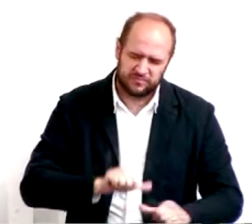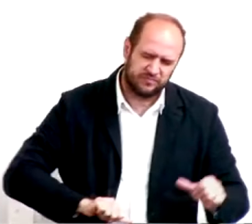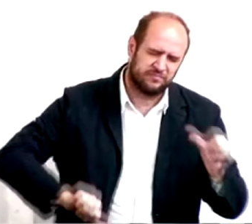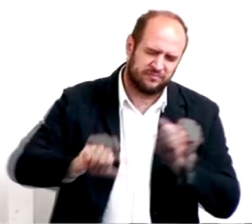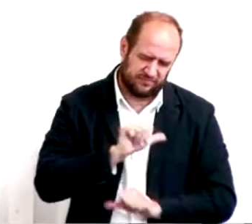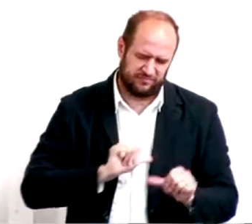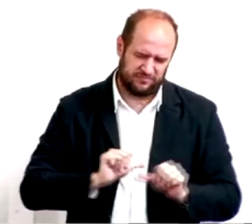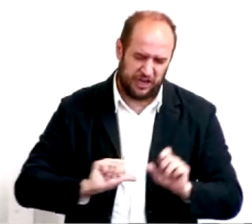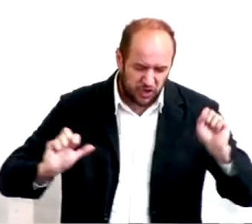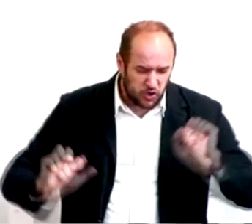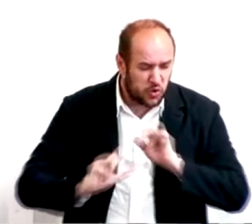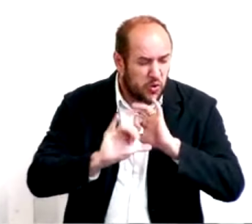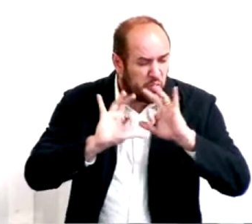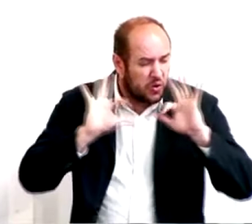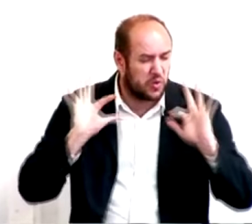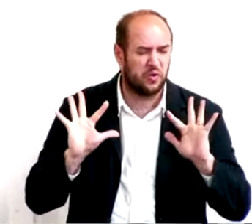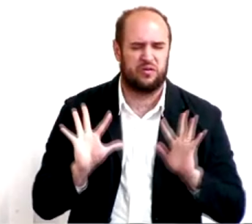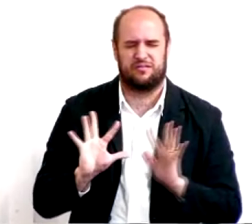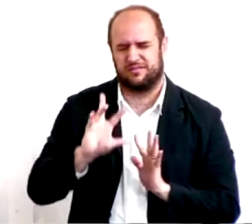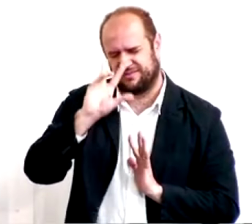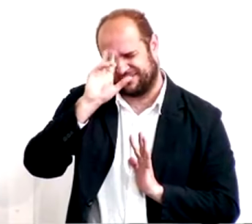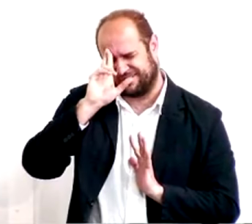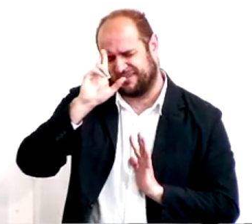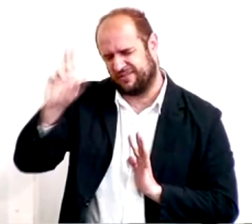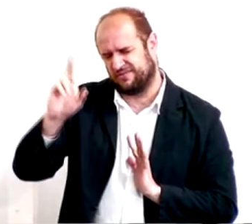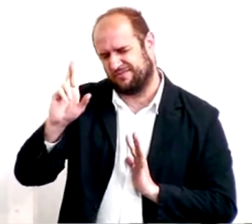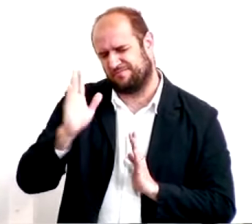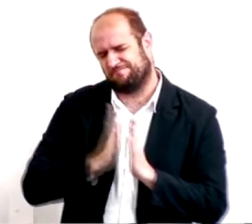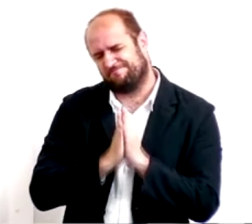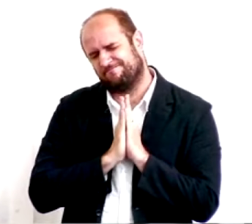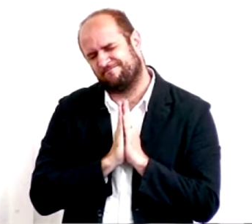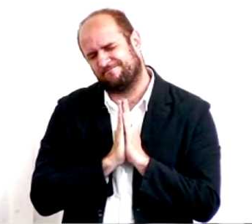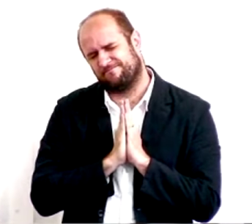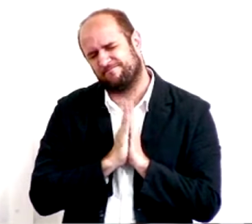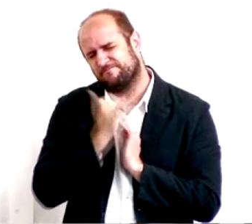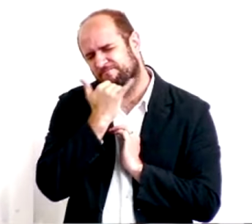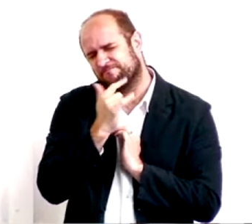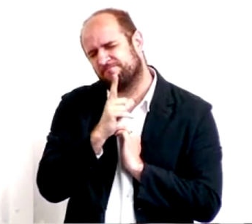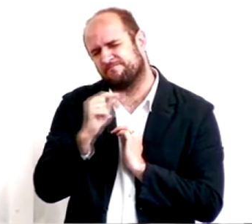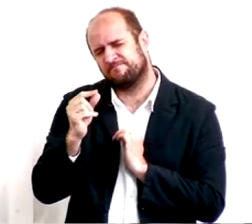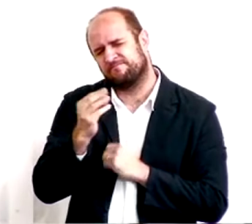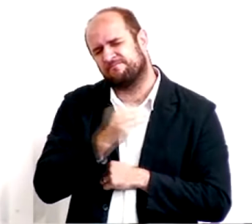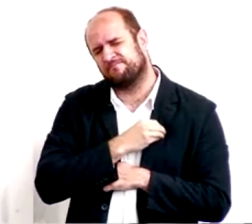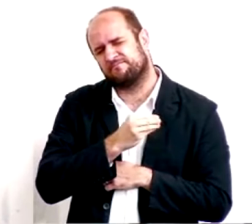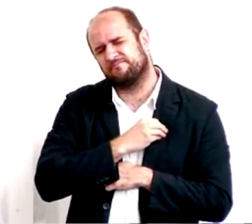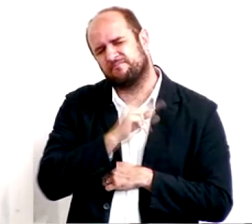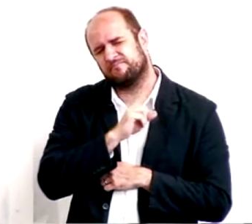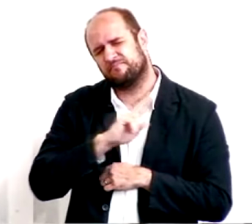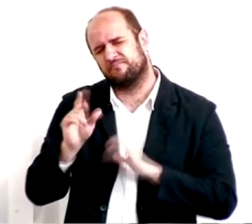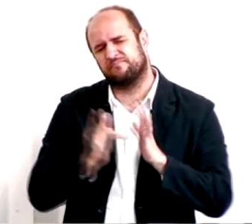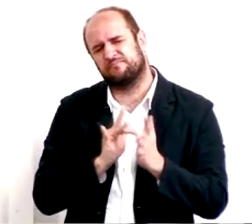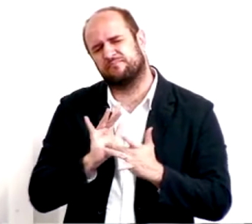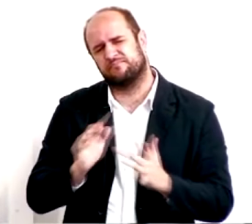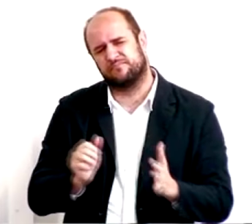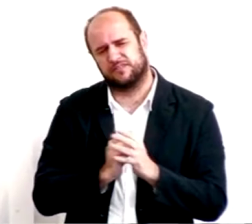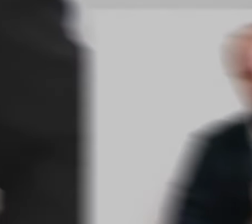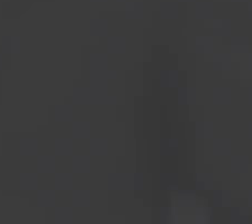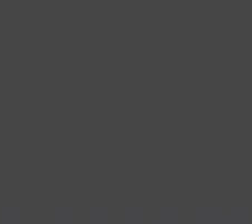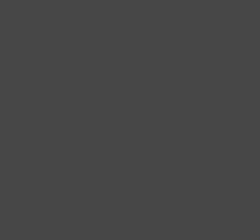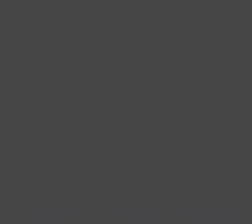Senhor e seja glorificado nessa família senhor é a nossa oração com o perdão dos nossos pecados em nome de Jesus